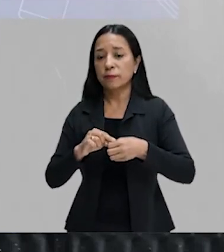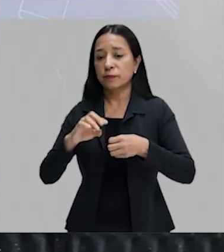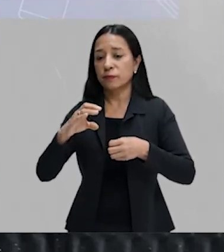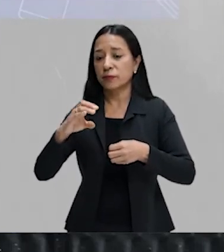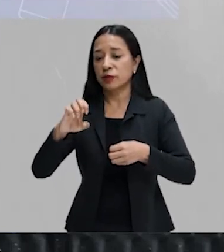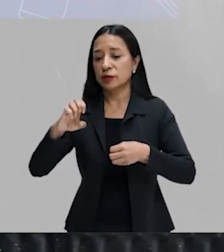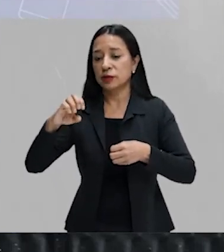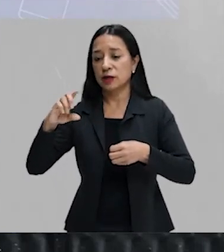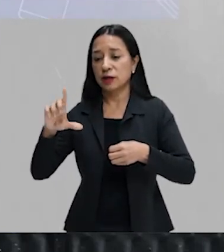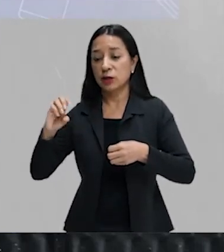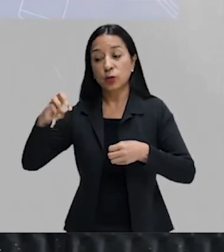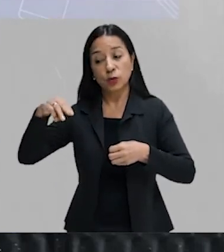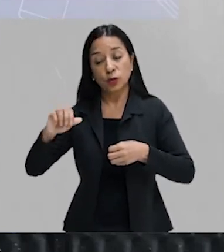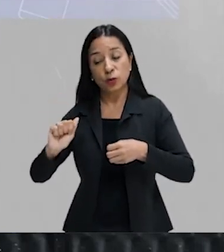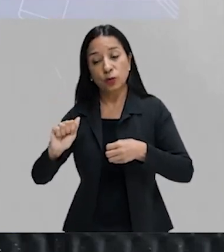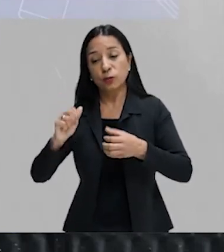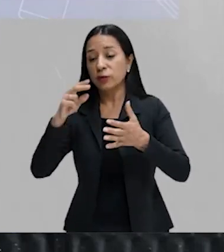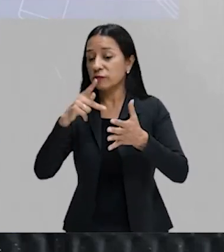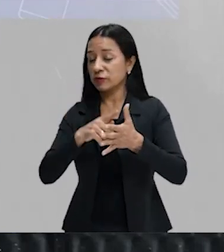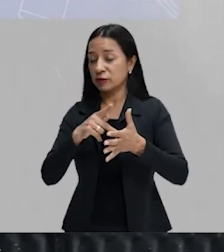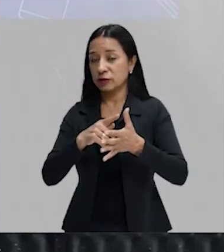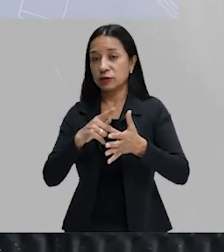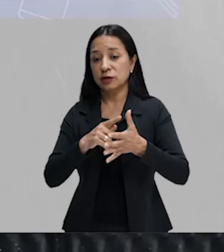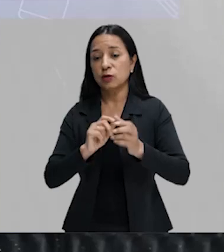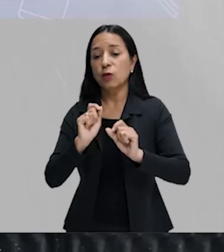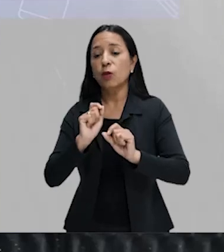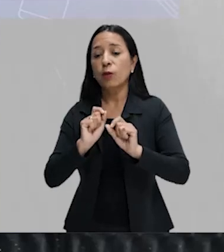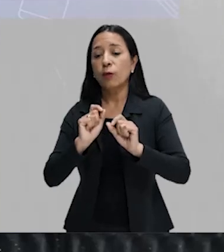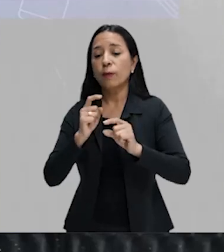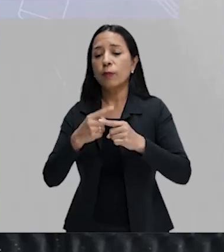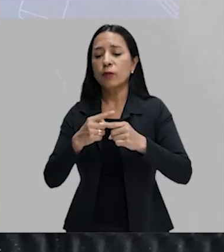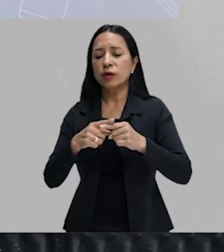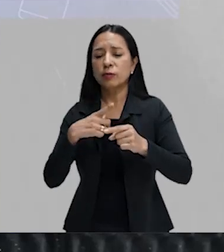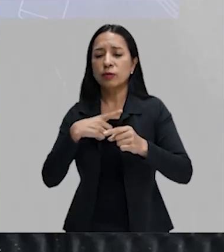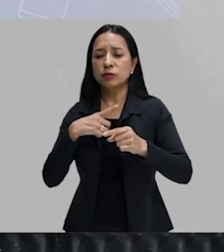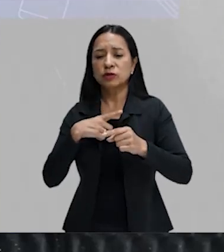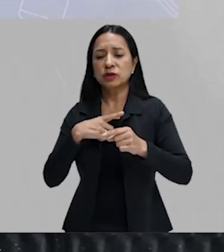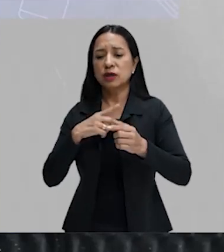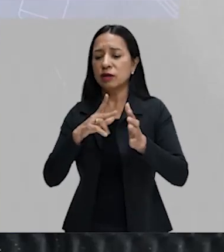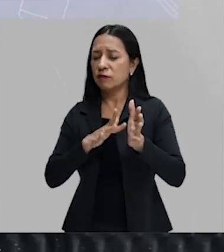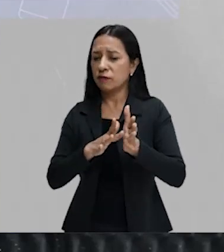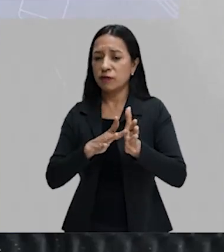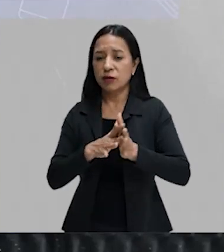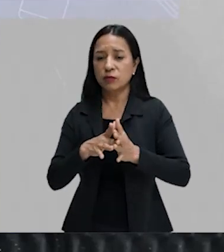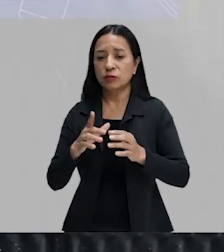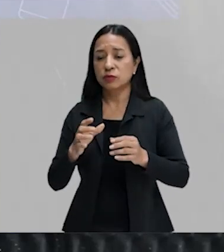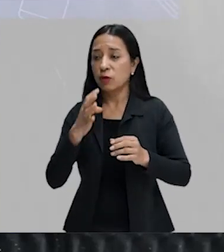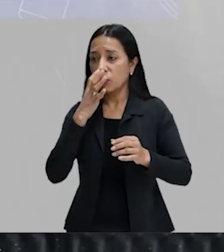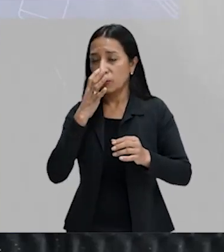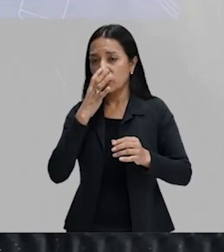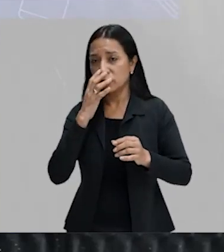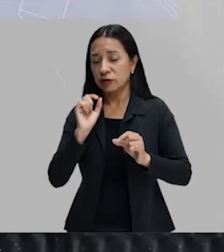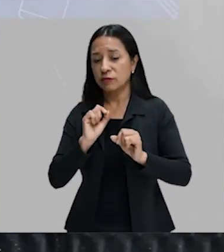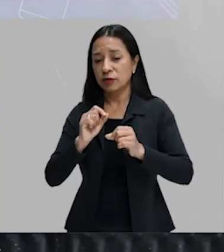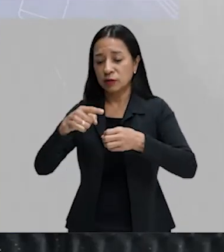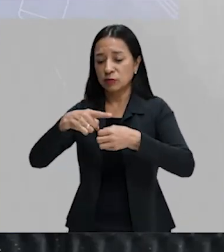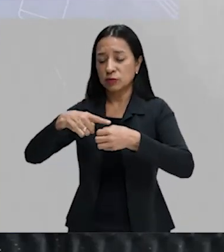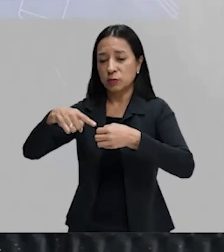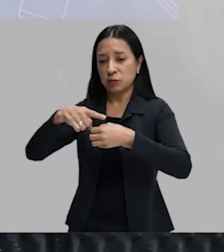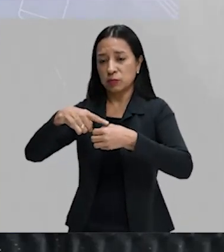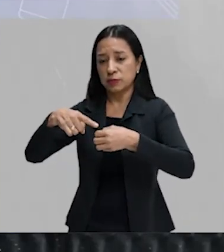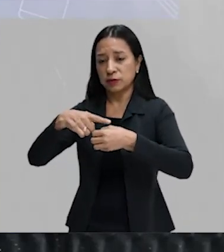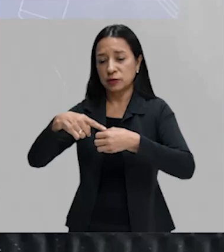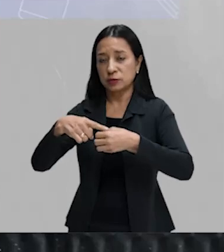celoma verdadeiro. Por que que pode haver celoma falso? Vamos observar aqui, ó. Tá vendo esse espaço no interior desse